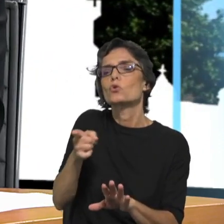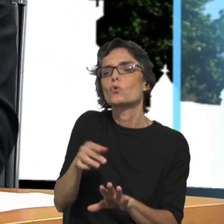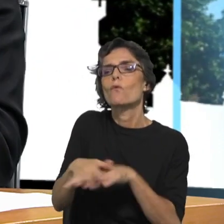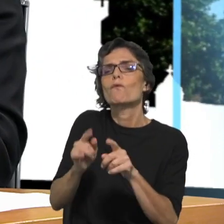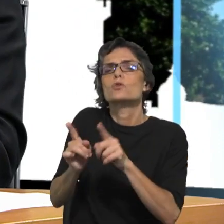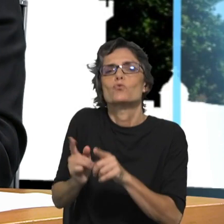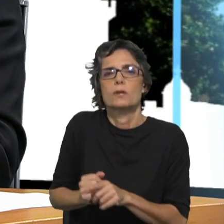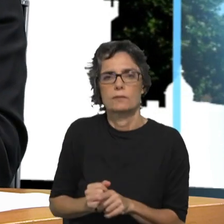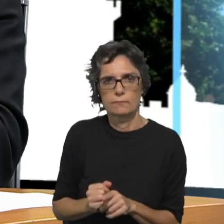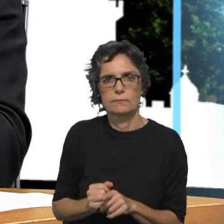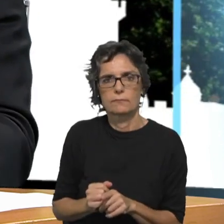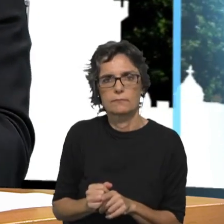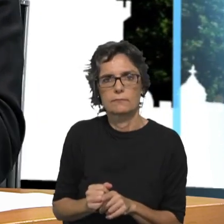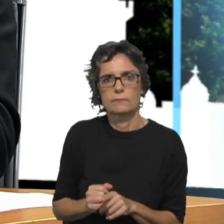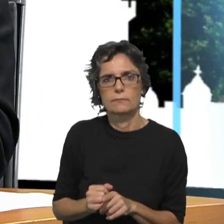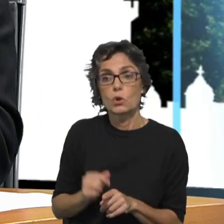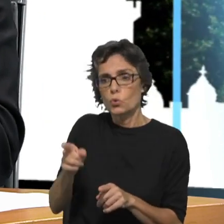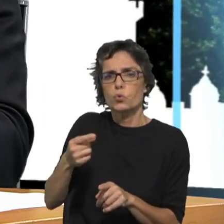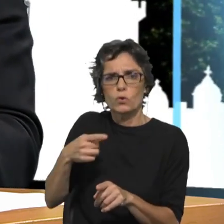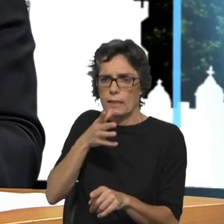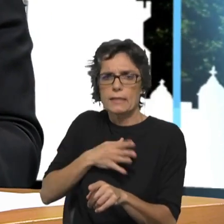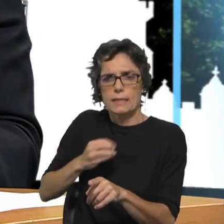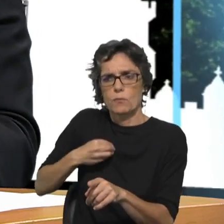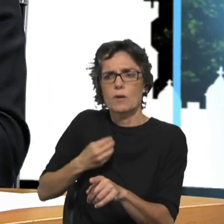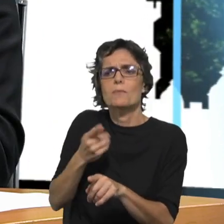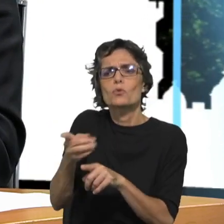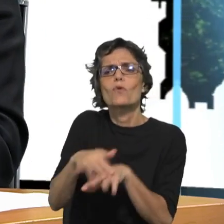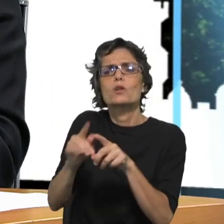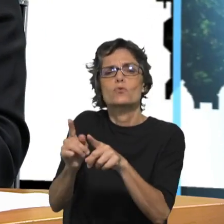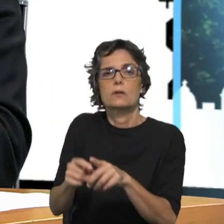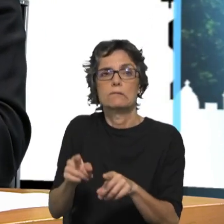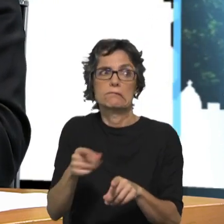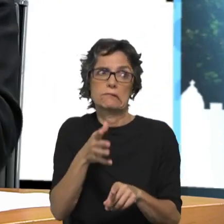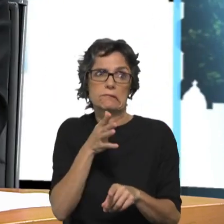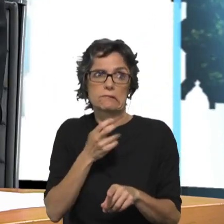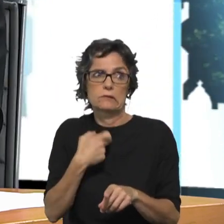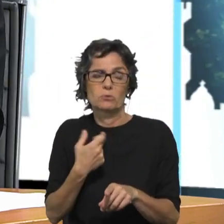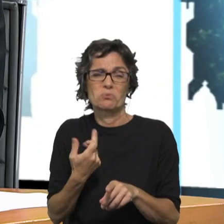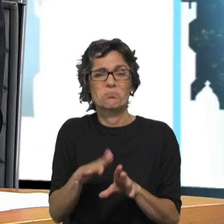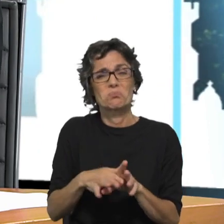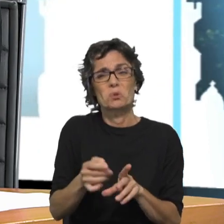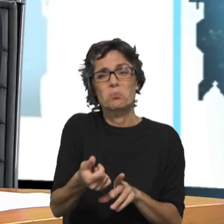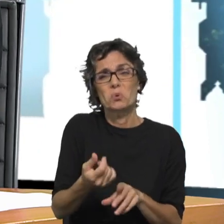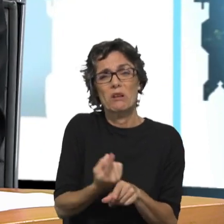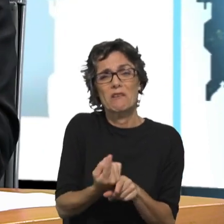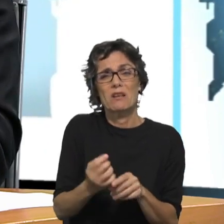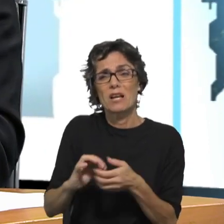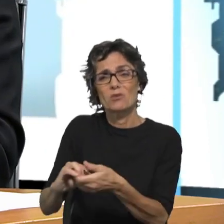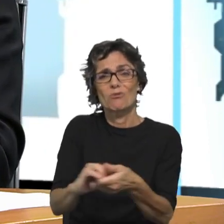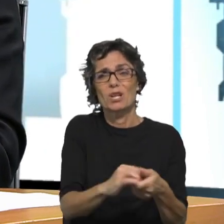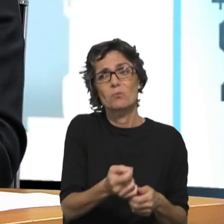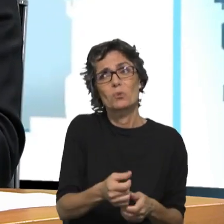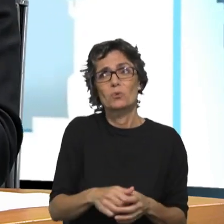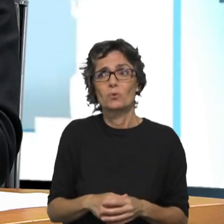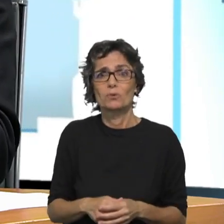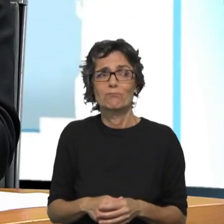és, são muito pouco, ou dizem-se pouco ativistas, participam pouco em atividades de solidariedade, e,